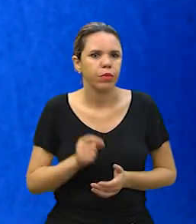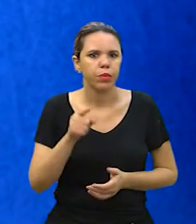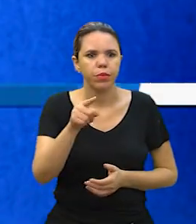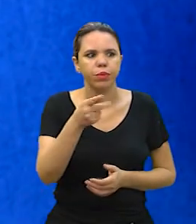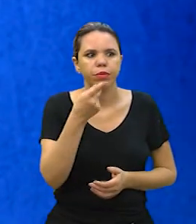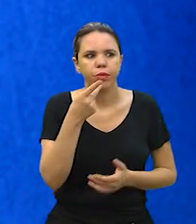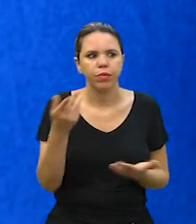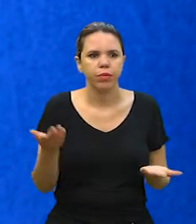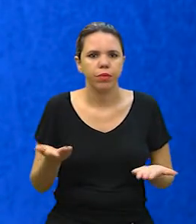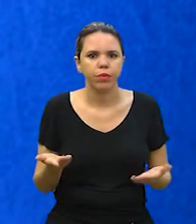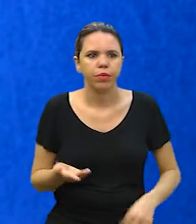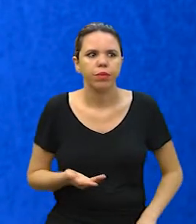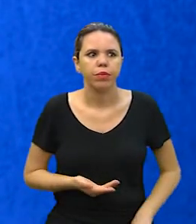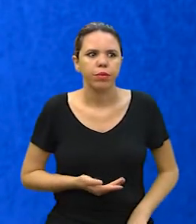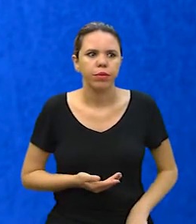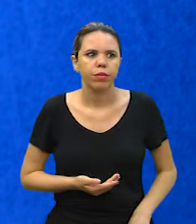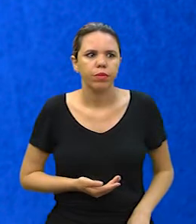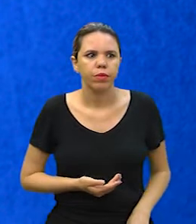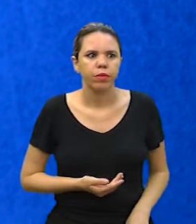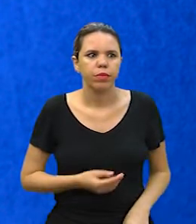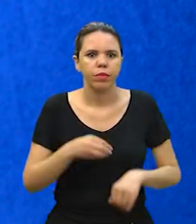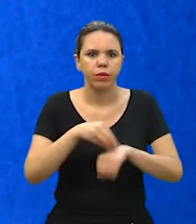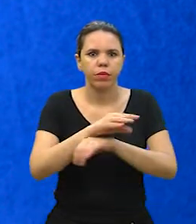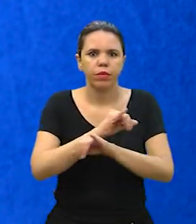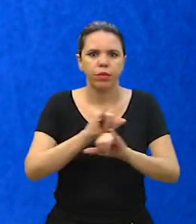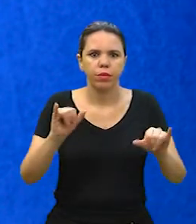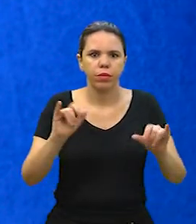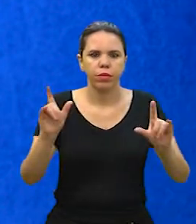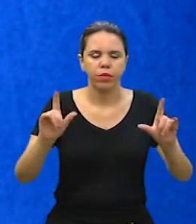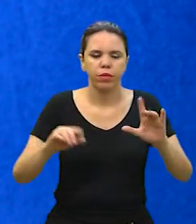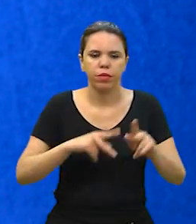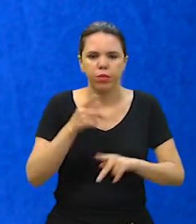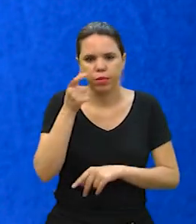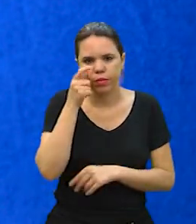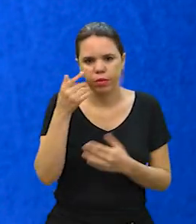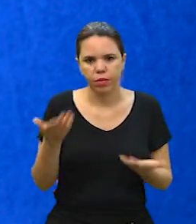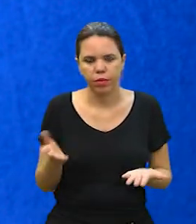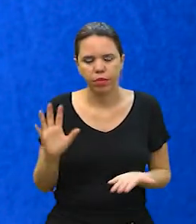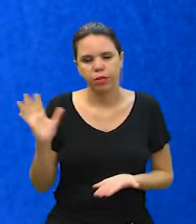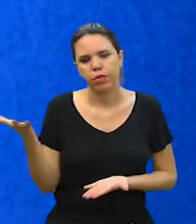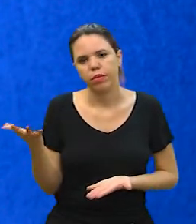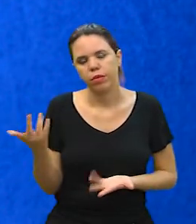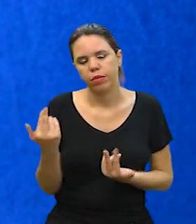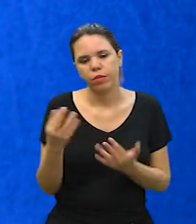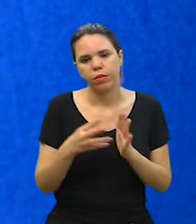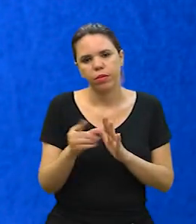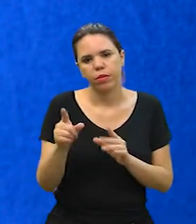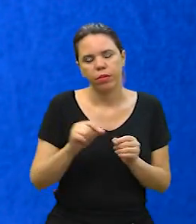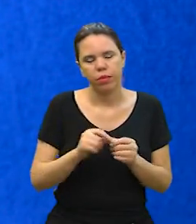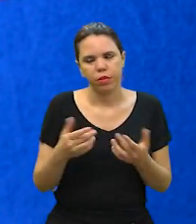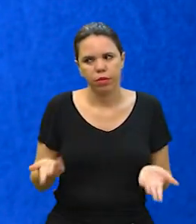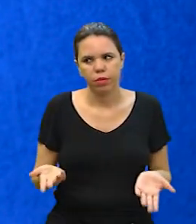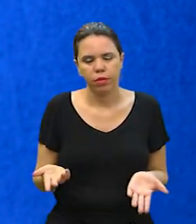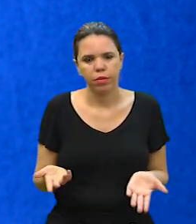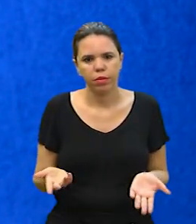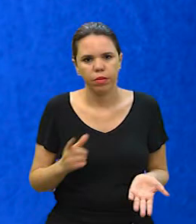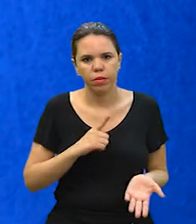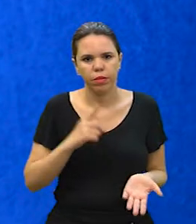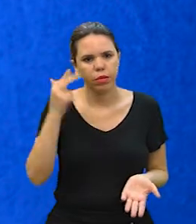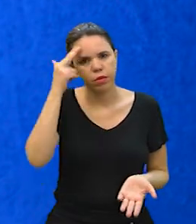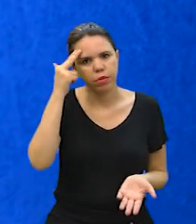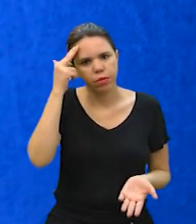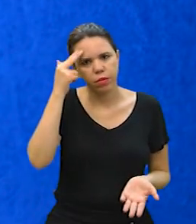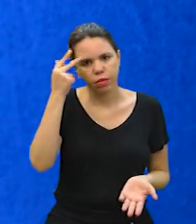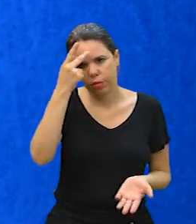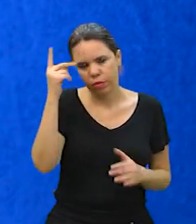E o que você diz agora, eu queria que você deixasse um recado aqui na TV para quem está assistindo e de repente faz como você fez. Ah,